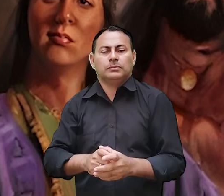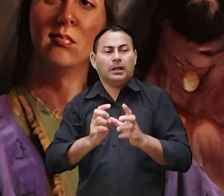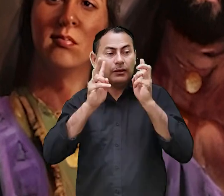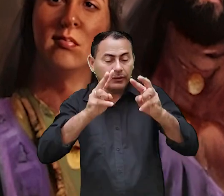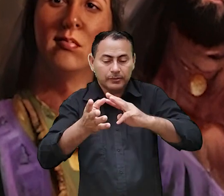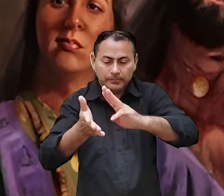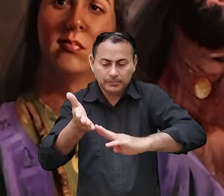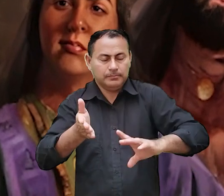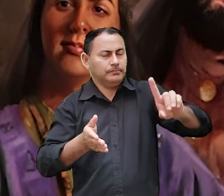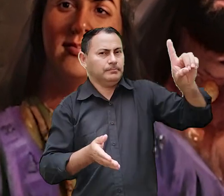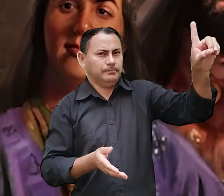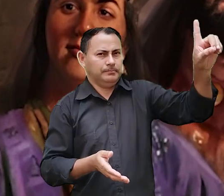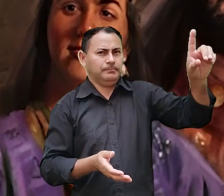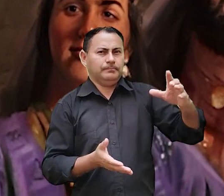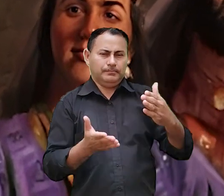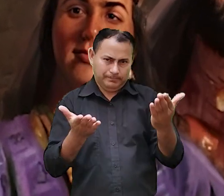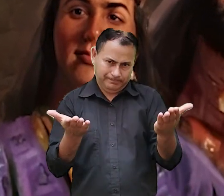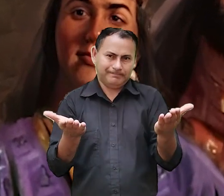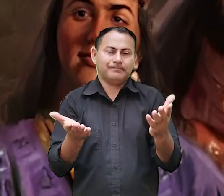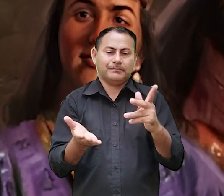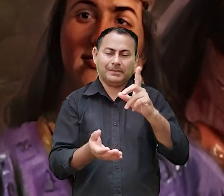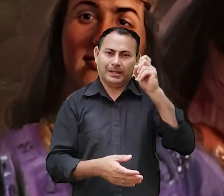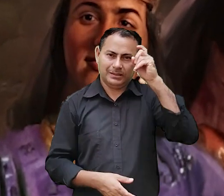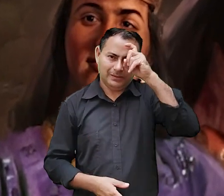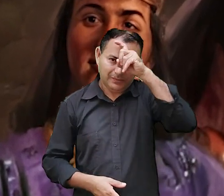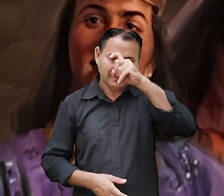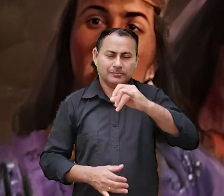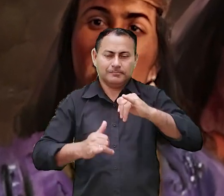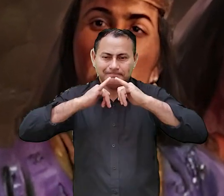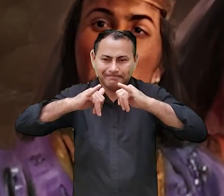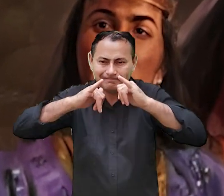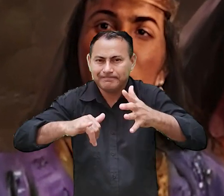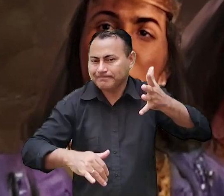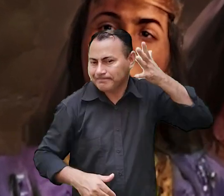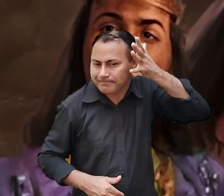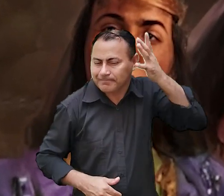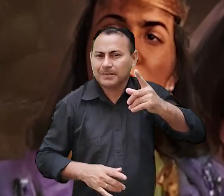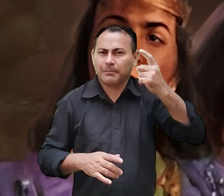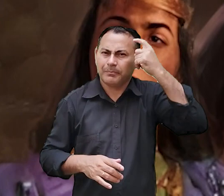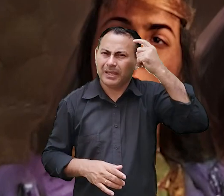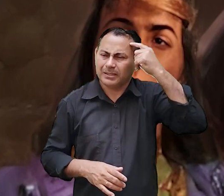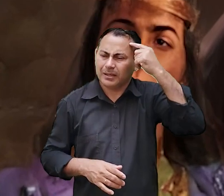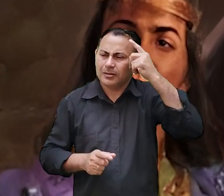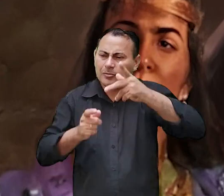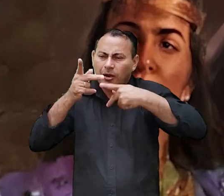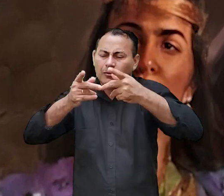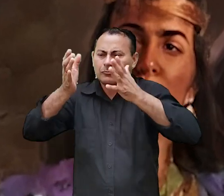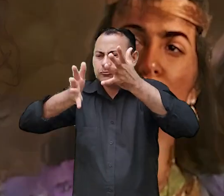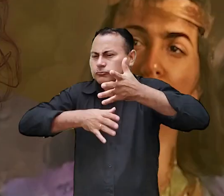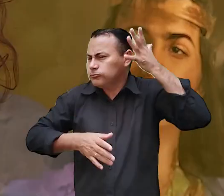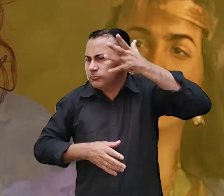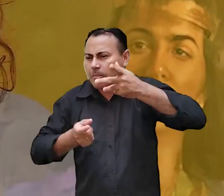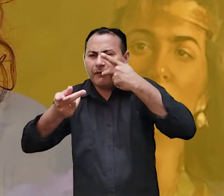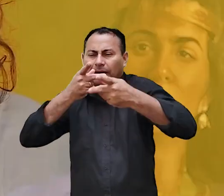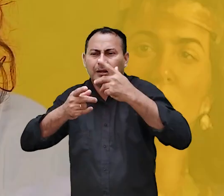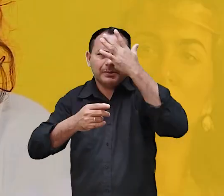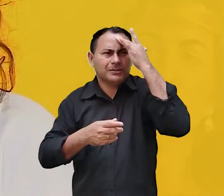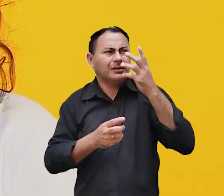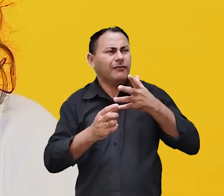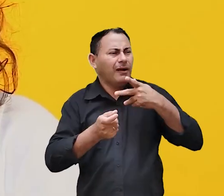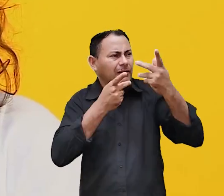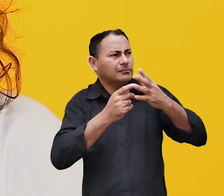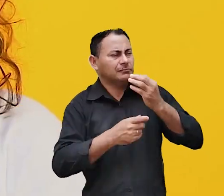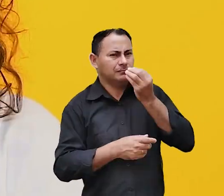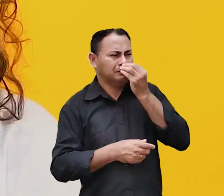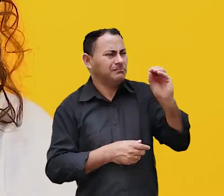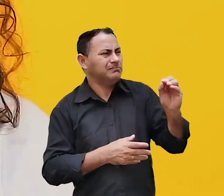ouvisse a mensagem de Deus é é difícil ser um pregador né imagine pregar para um povo inteiro e ninguém ouvir